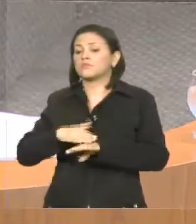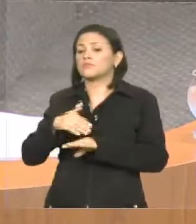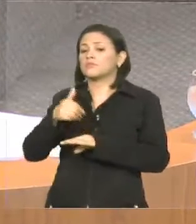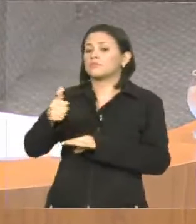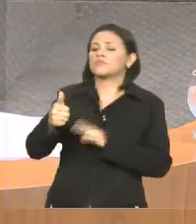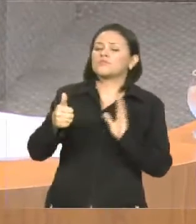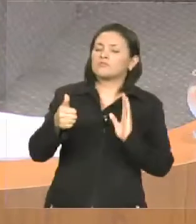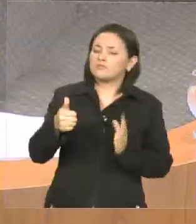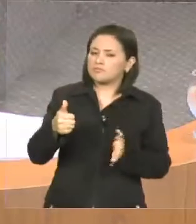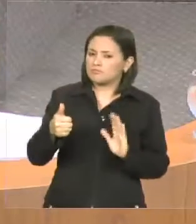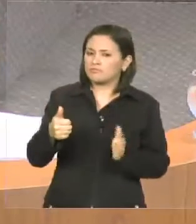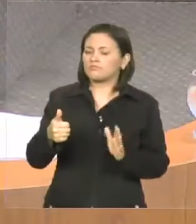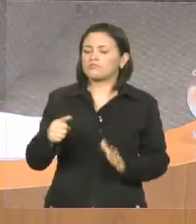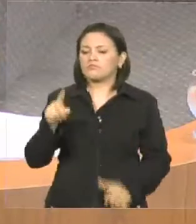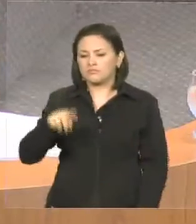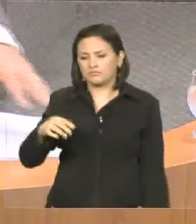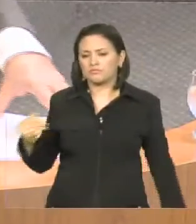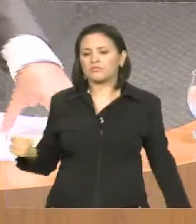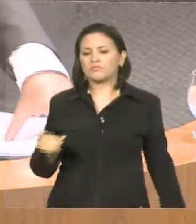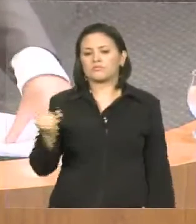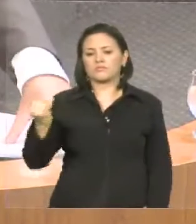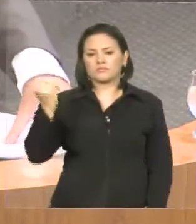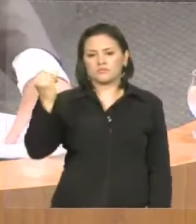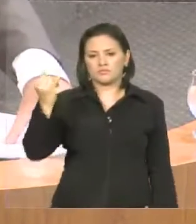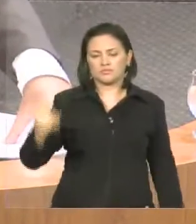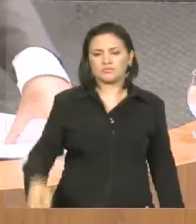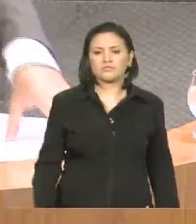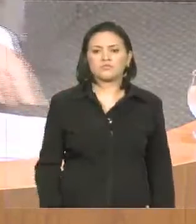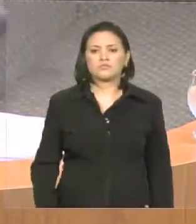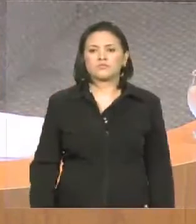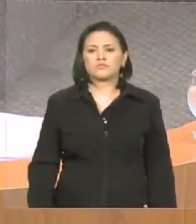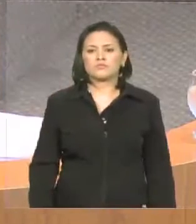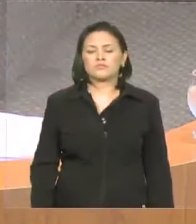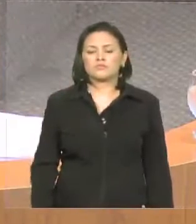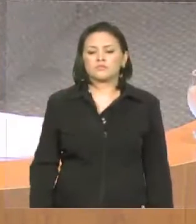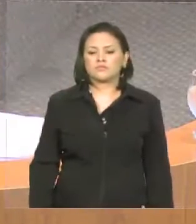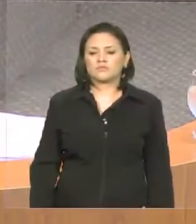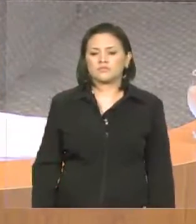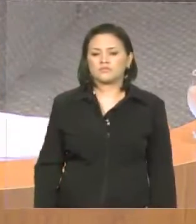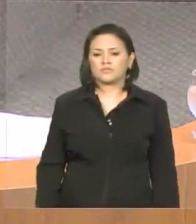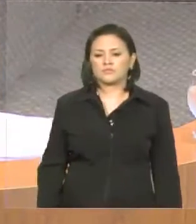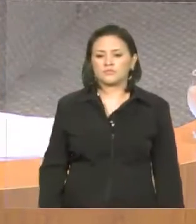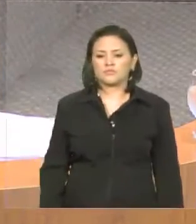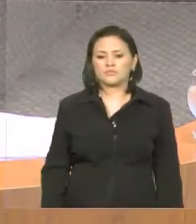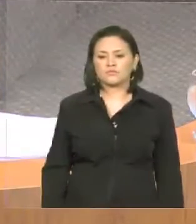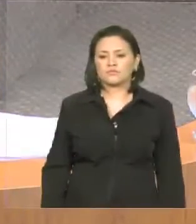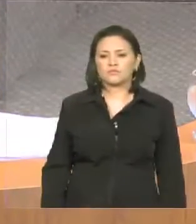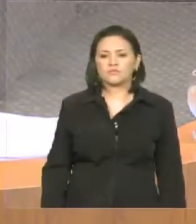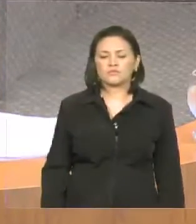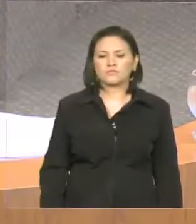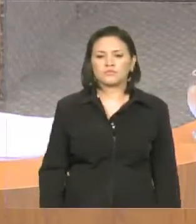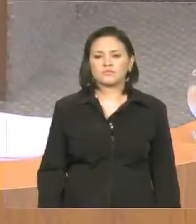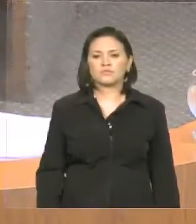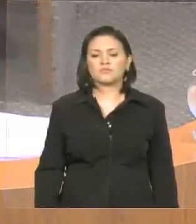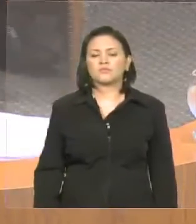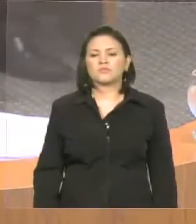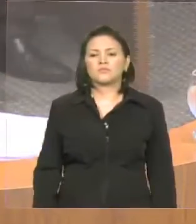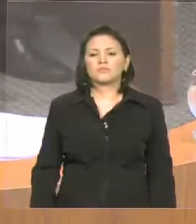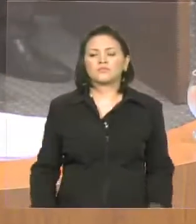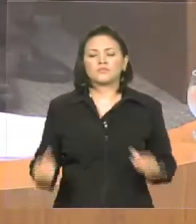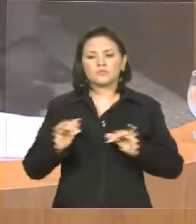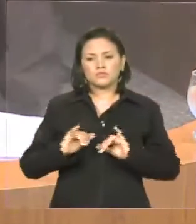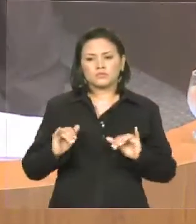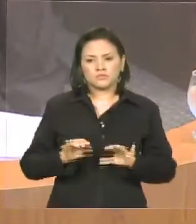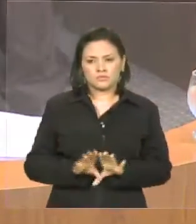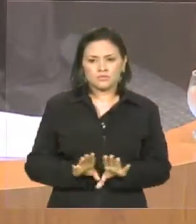muito importante. Queria colocar também... O senhor poderia conceder uma parte, deputado? Pois não,